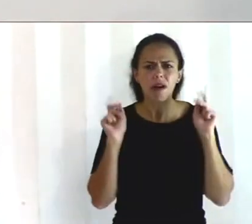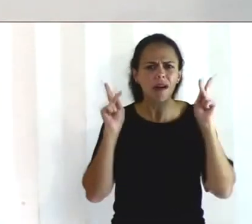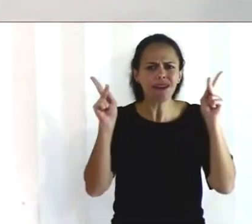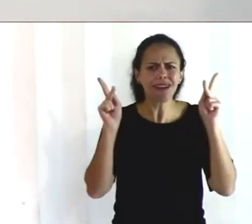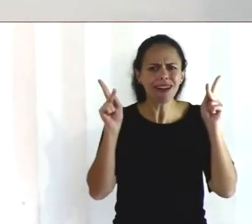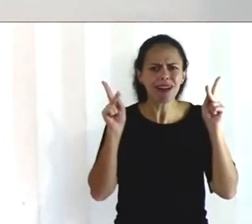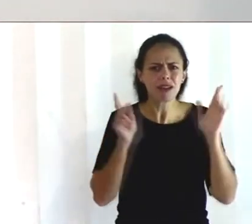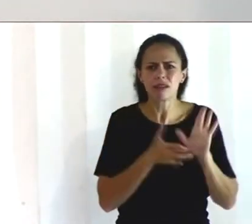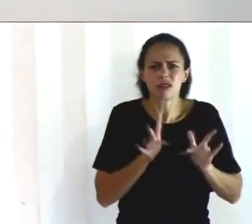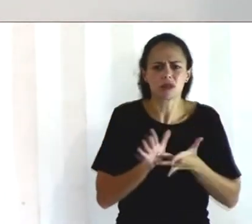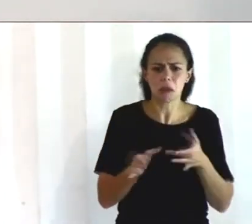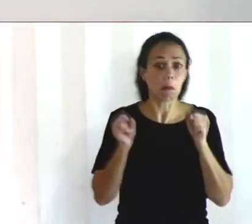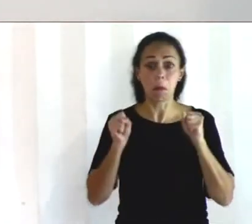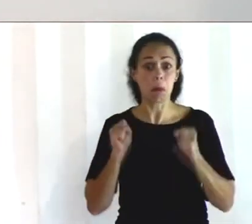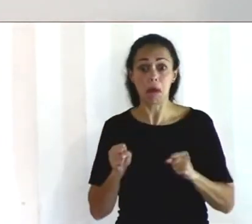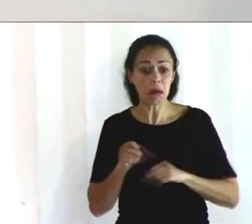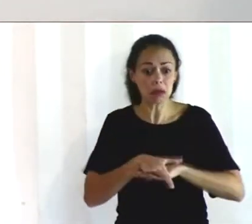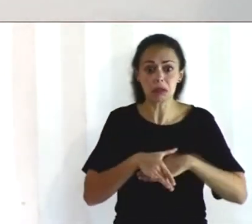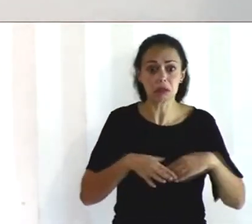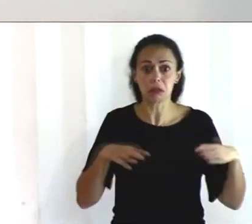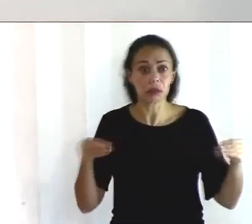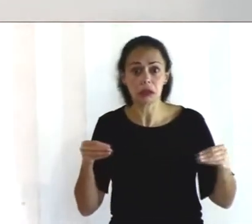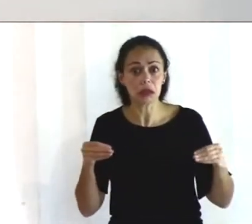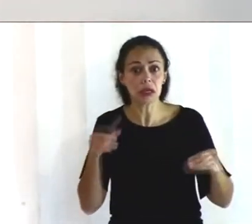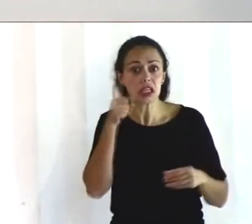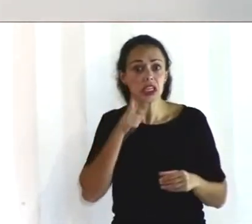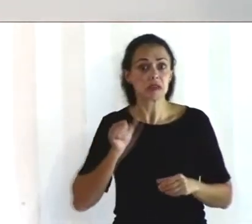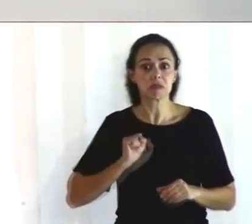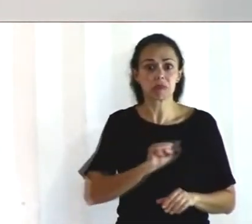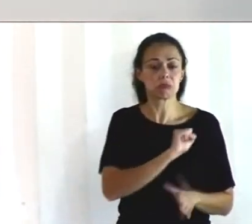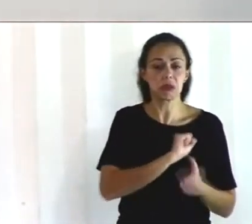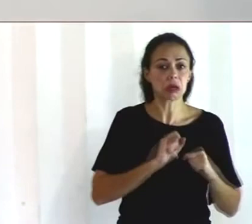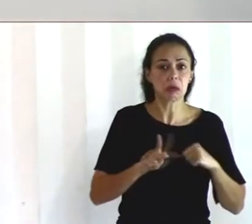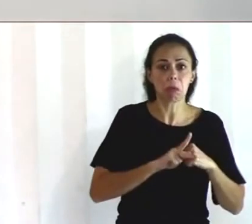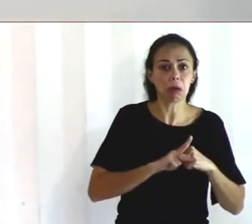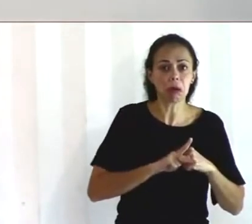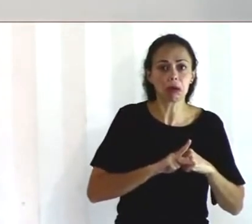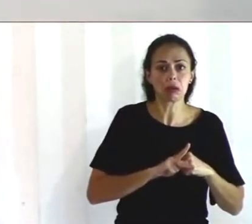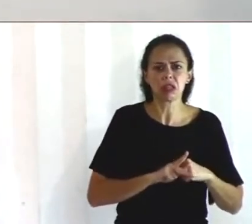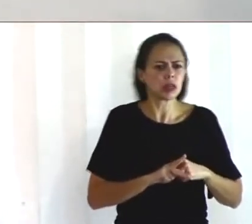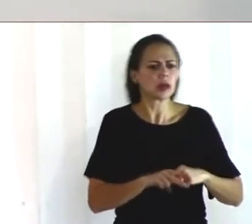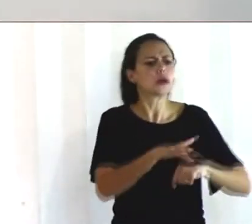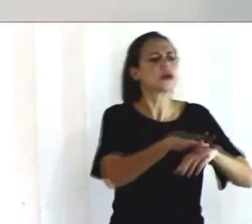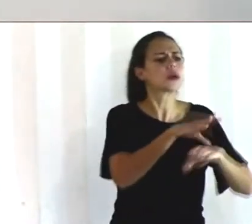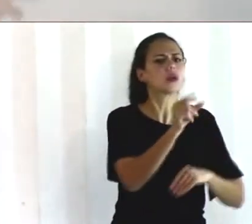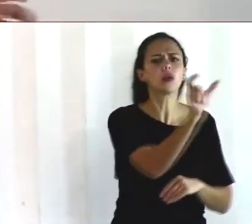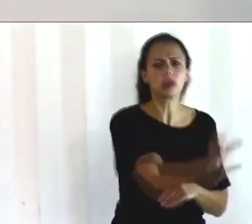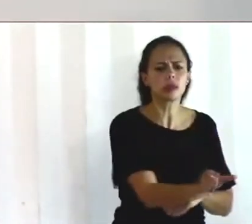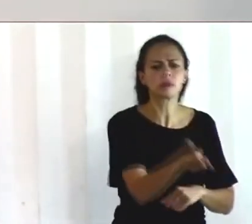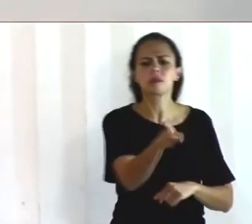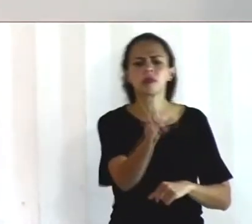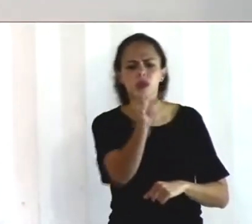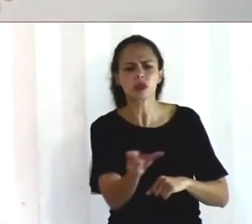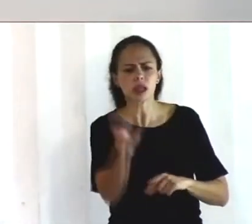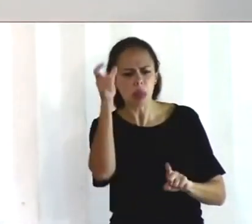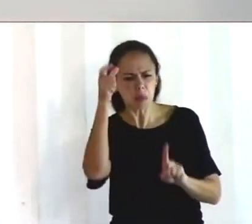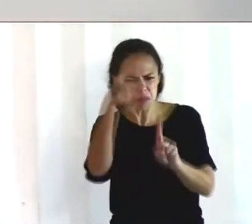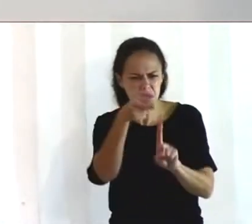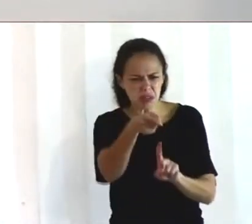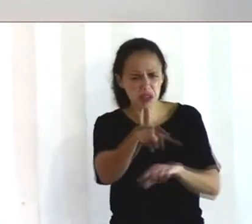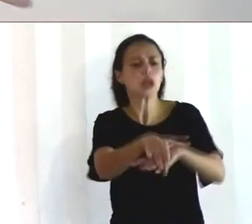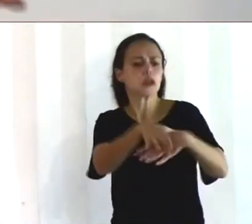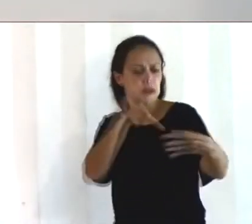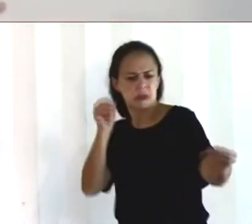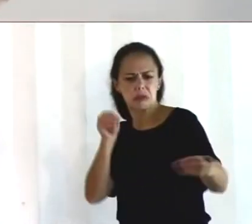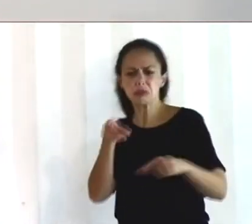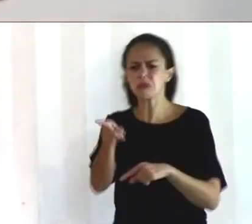se Jesus tem poder para curar a sogra de Pedro, nada importa se Jesus vai curando um por um dos possessos, dos doentes